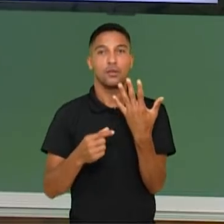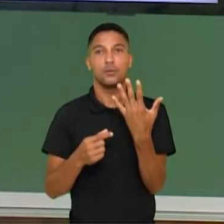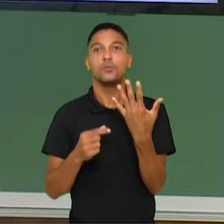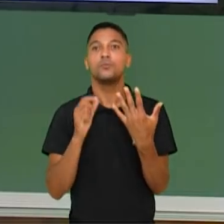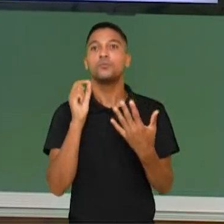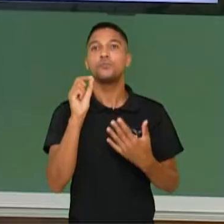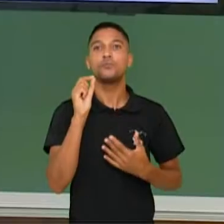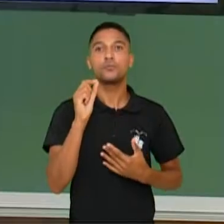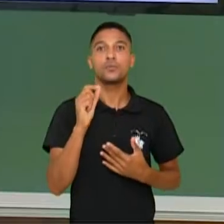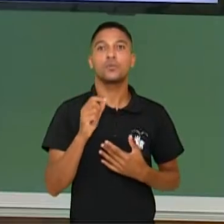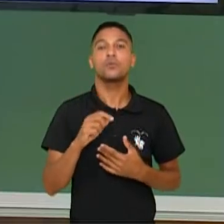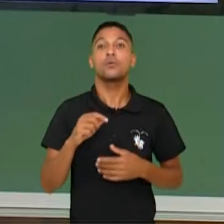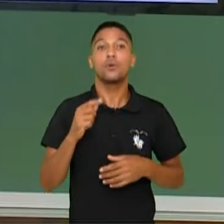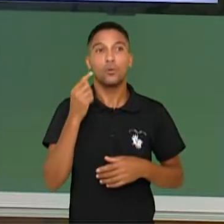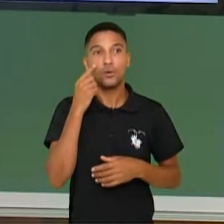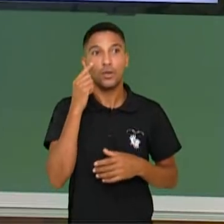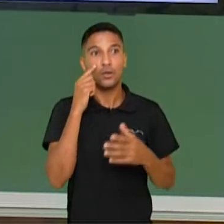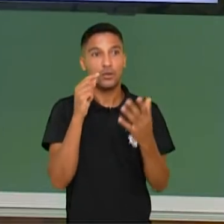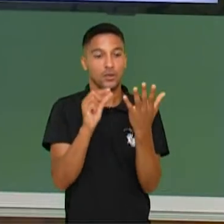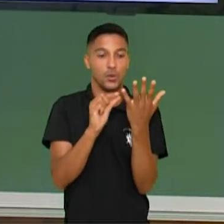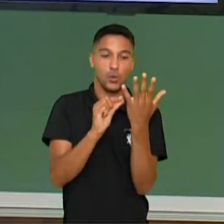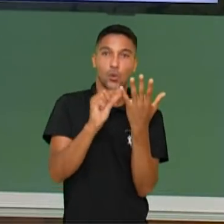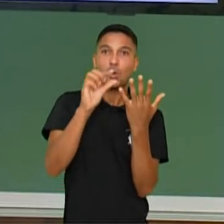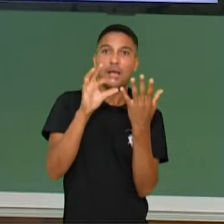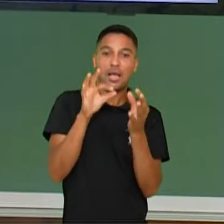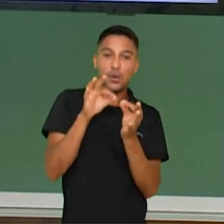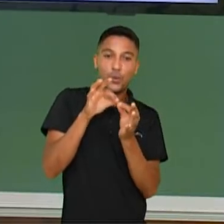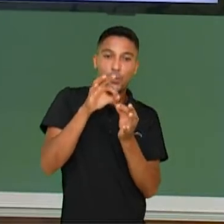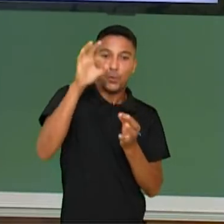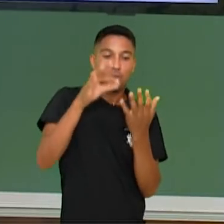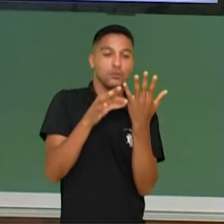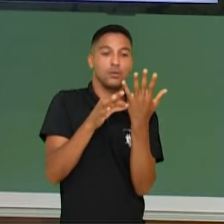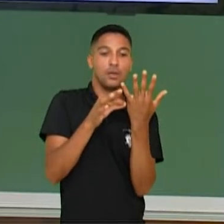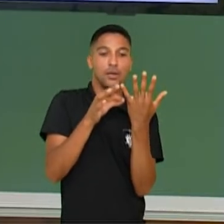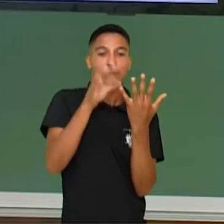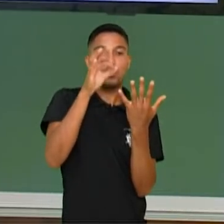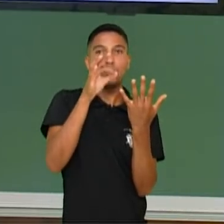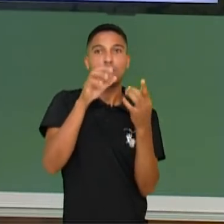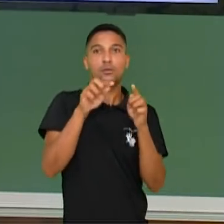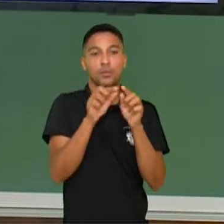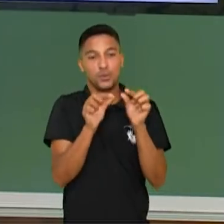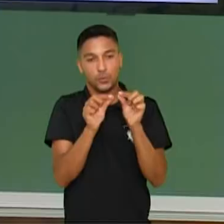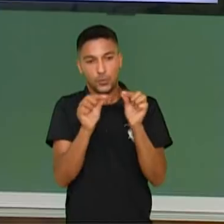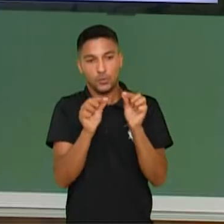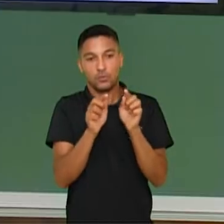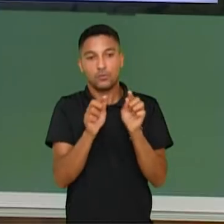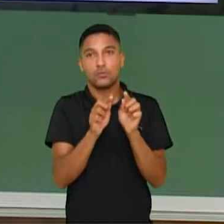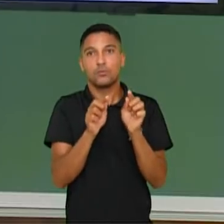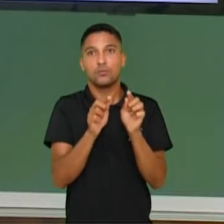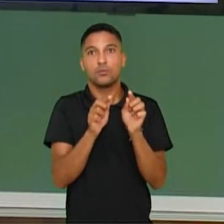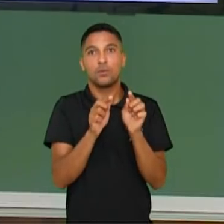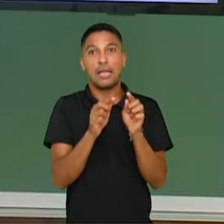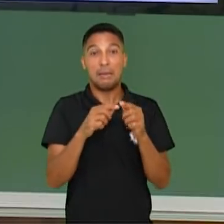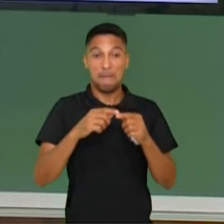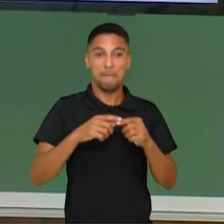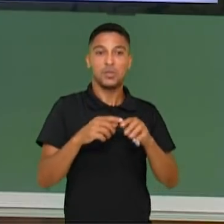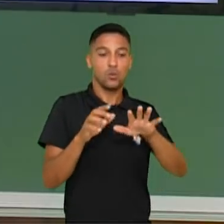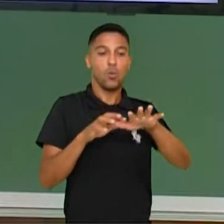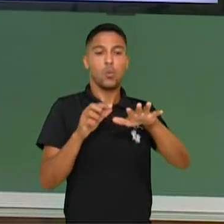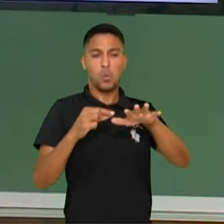seja, largura e comprimento são muito próximos, têm a mesma medida. Uma região não vai ser maior que a